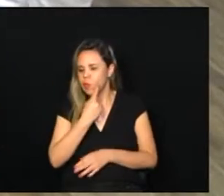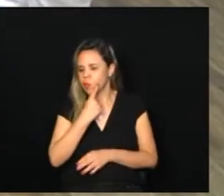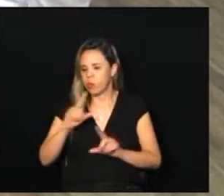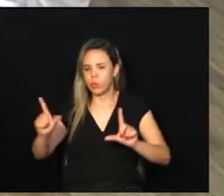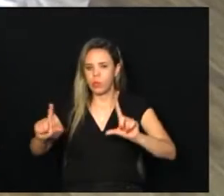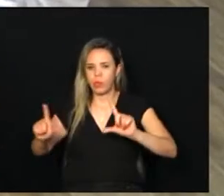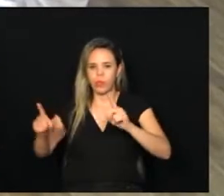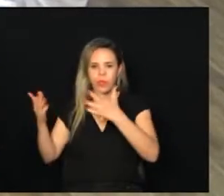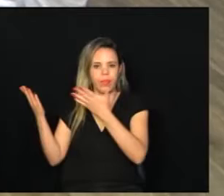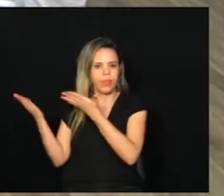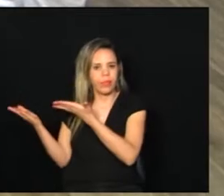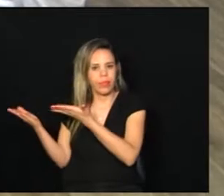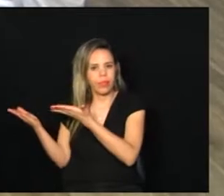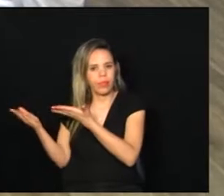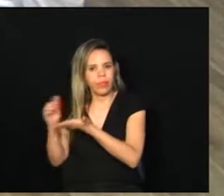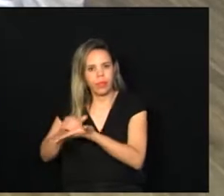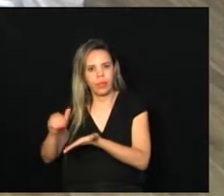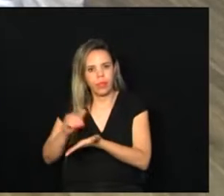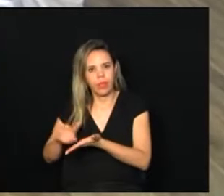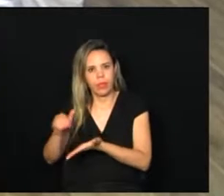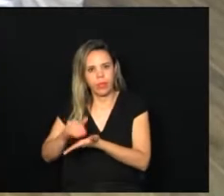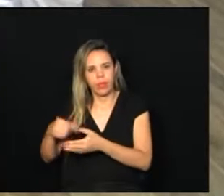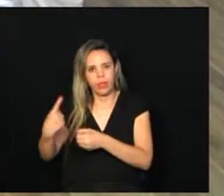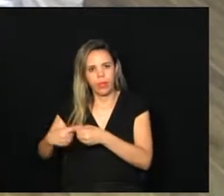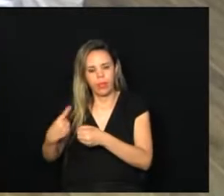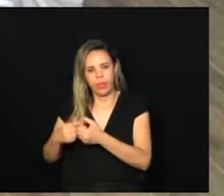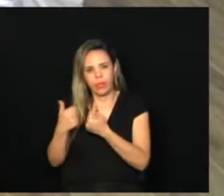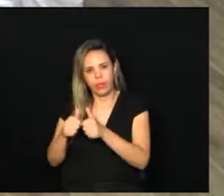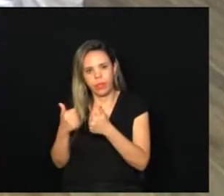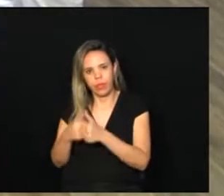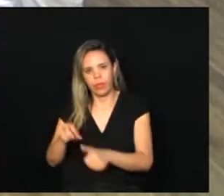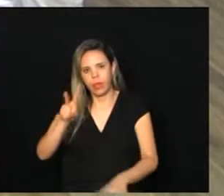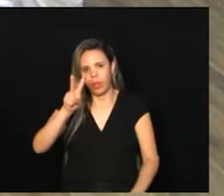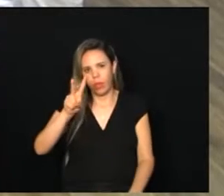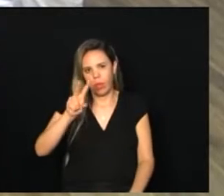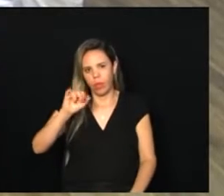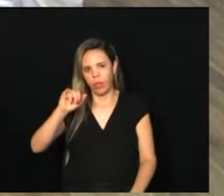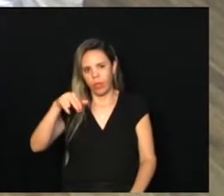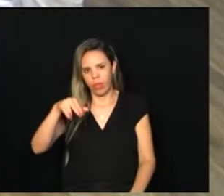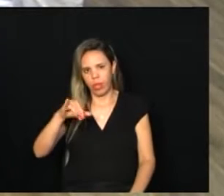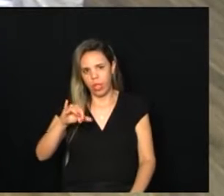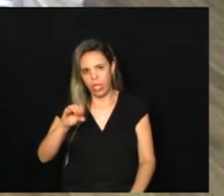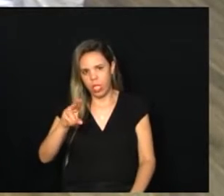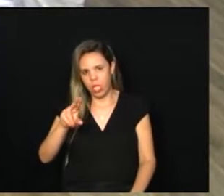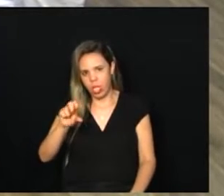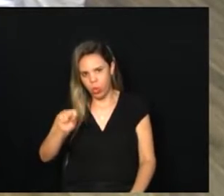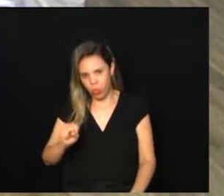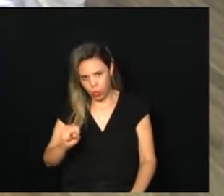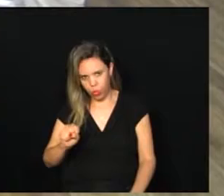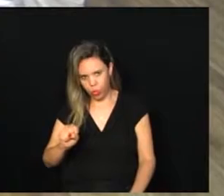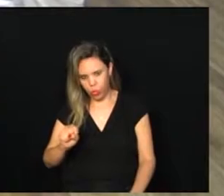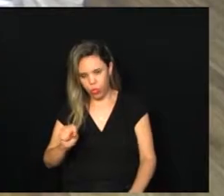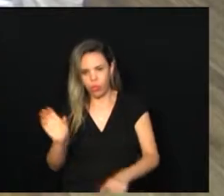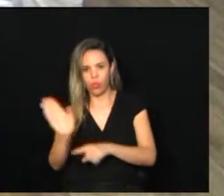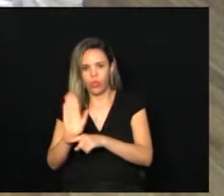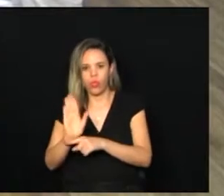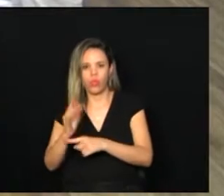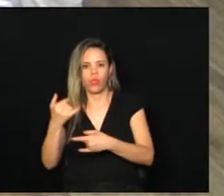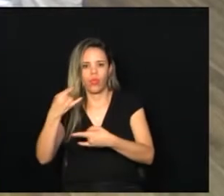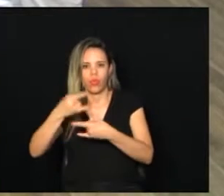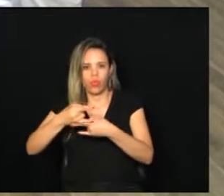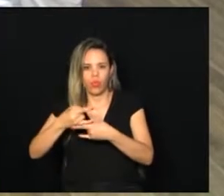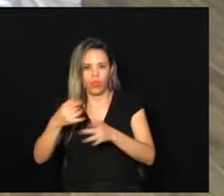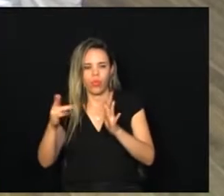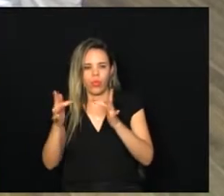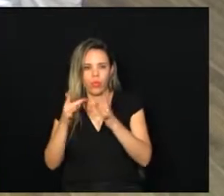está aqui nos nossos estúdios. Secretário Municipal de Transportes, Vinícius Riveretti, também já está aqui no vídeo. Nós temos uma